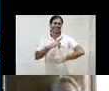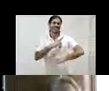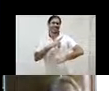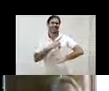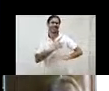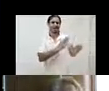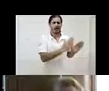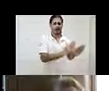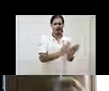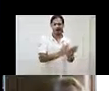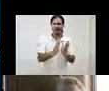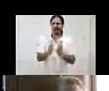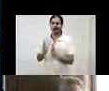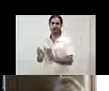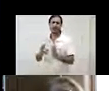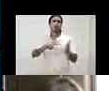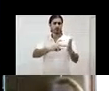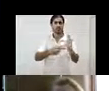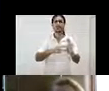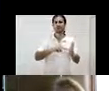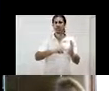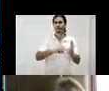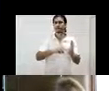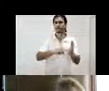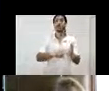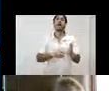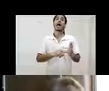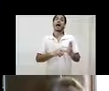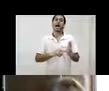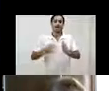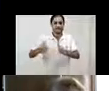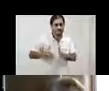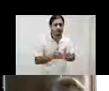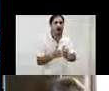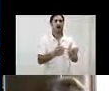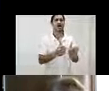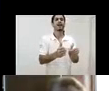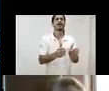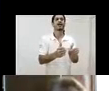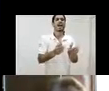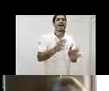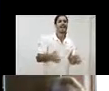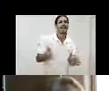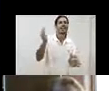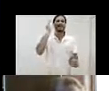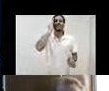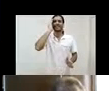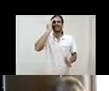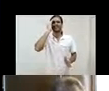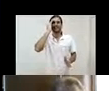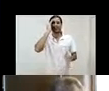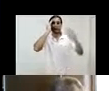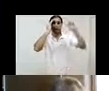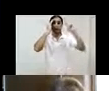novas formas de estar e de compreender o urbano. O nome das ruas perde seu sentido